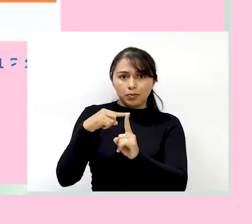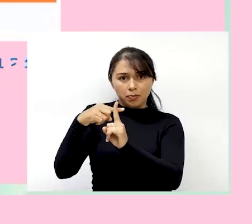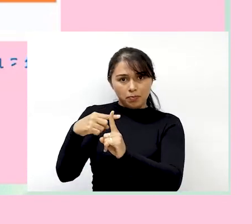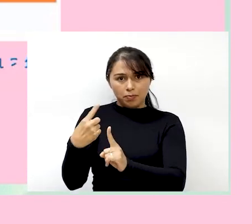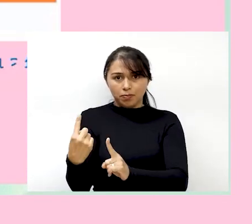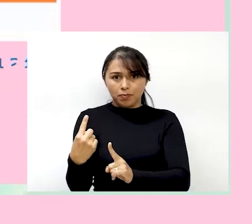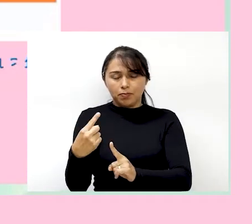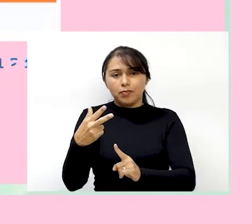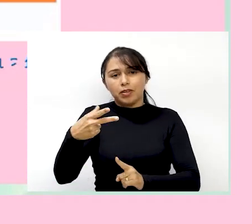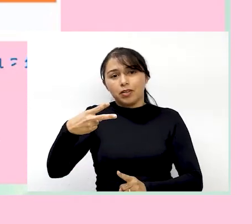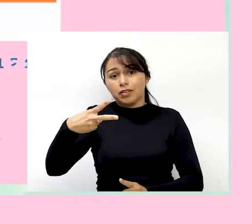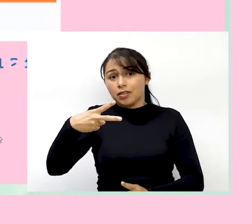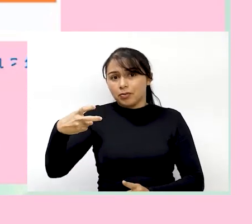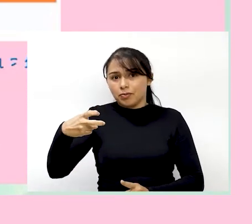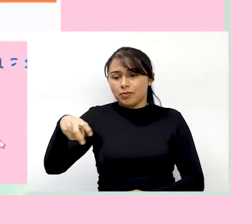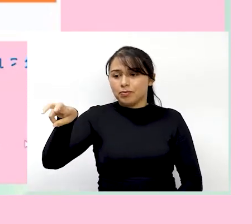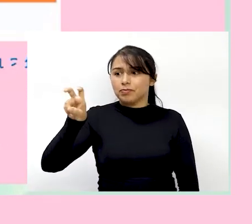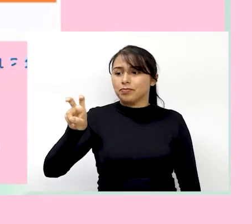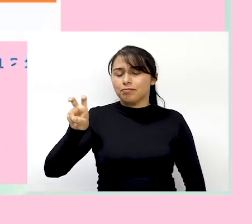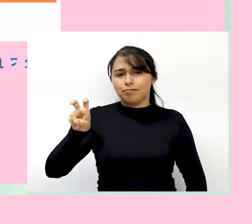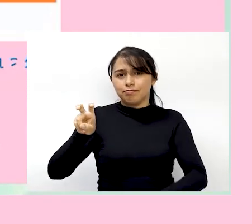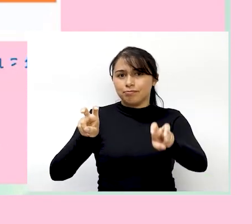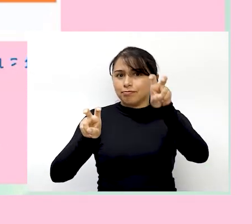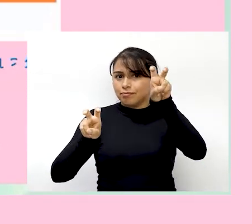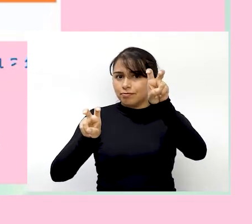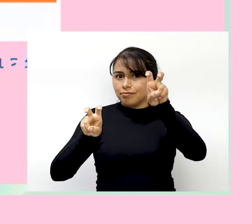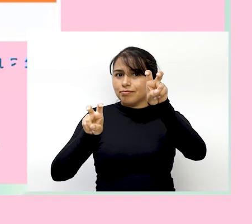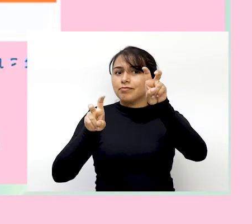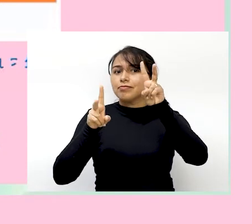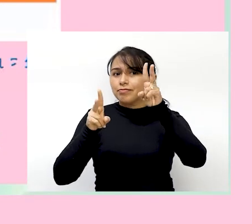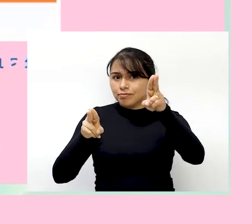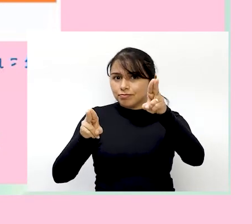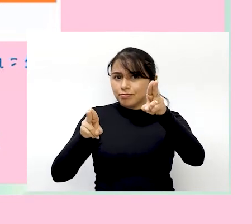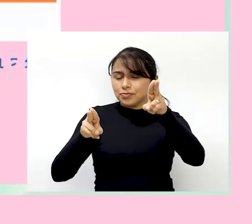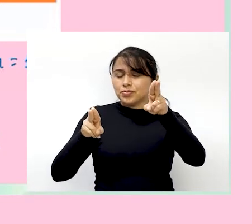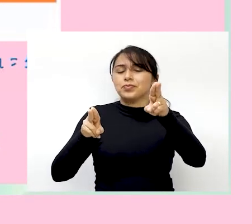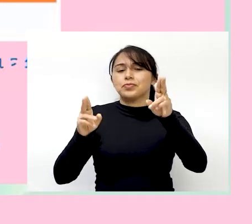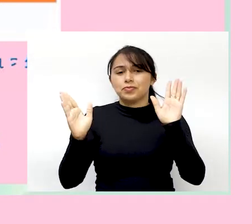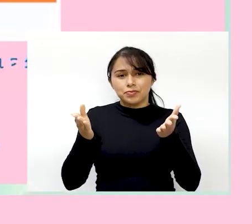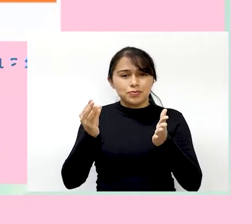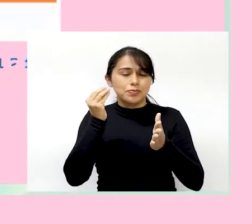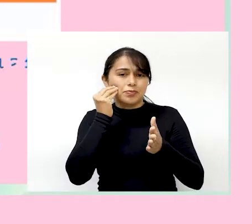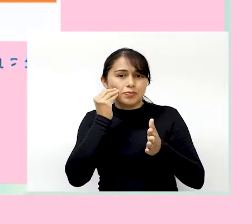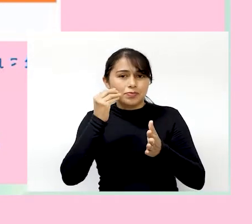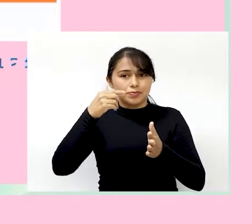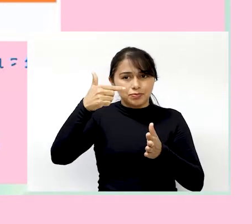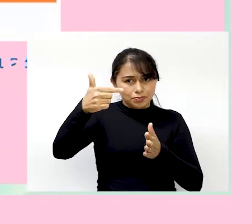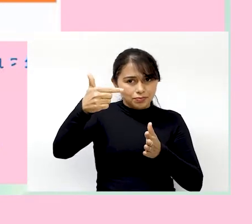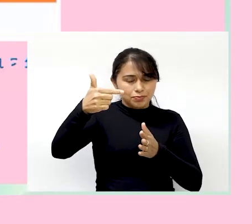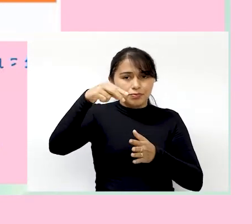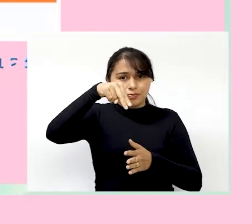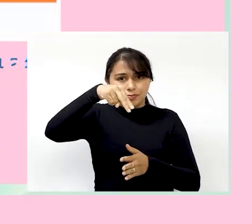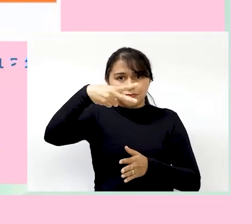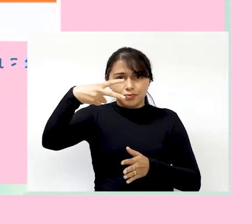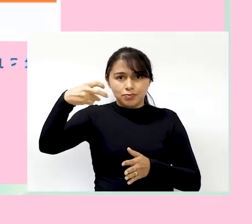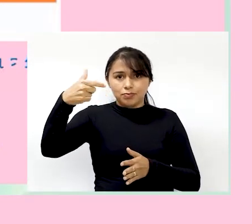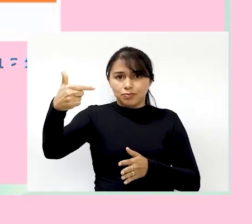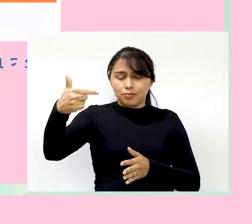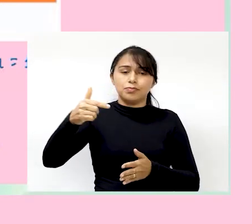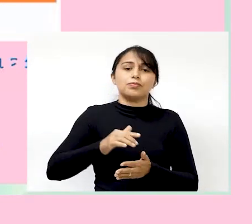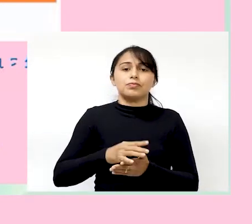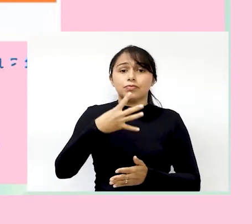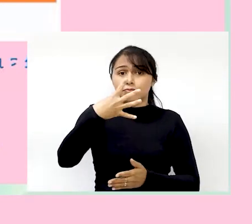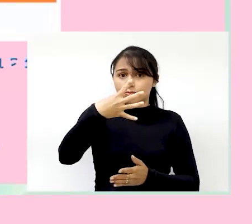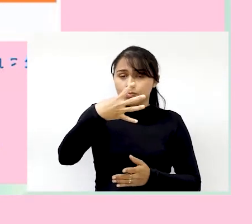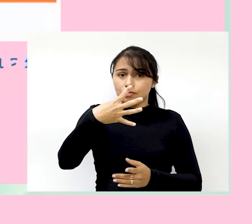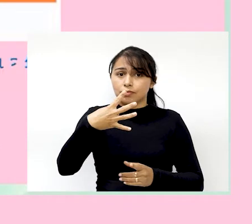4 mais 1, que é igual a 5. Então, dá correto aqui, ó. Vamos substituir n igual a 2. Então,